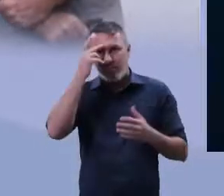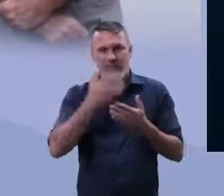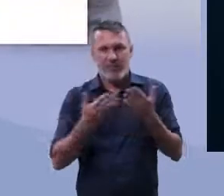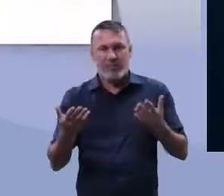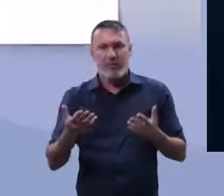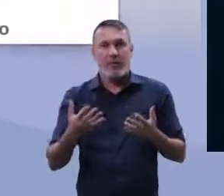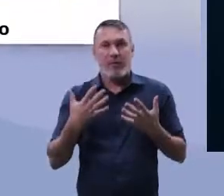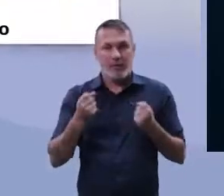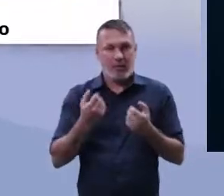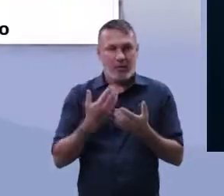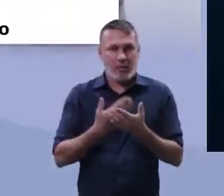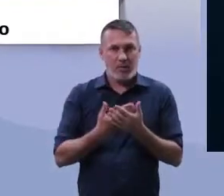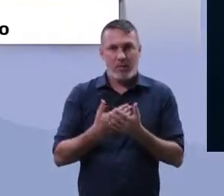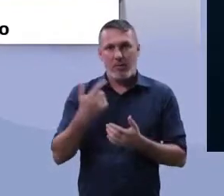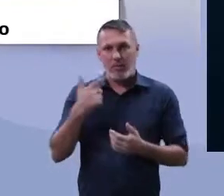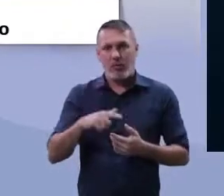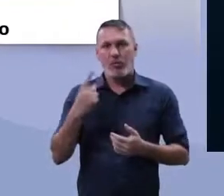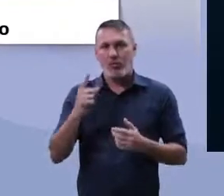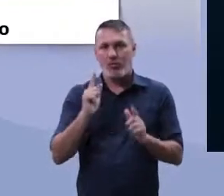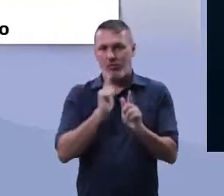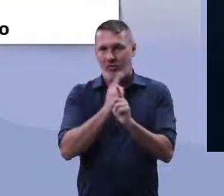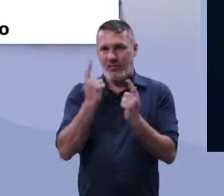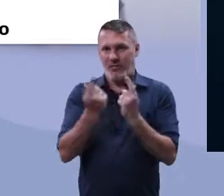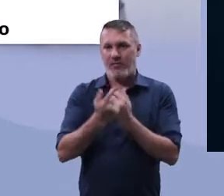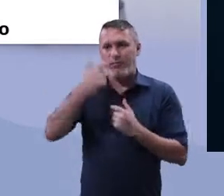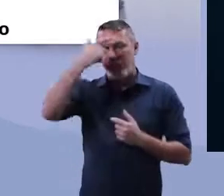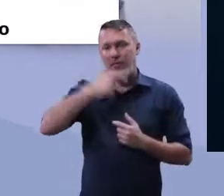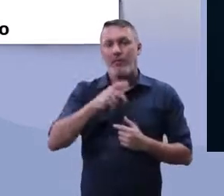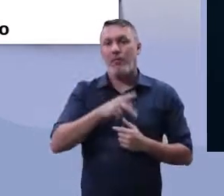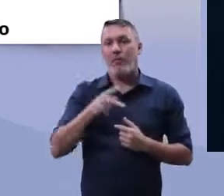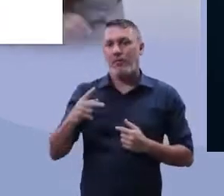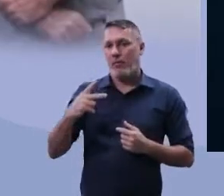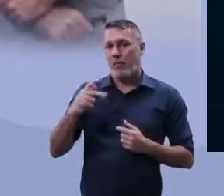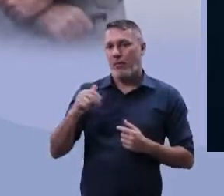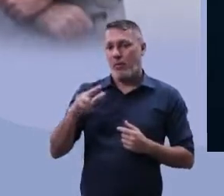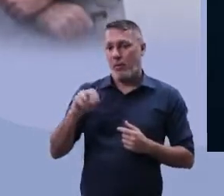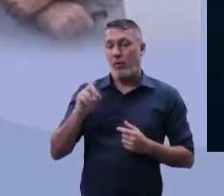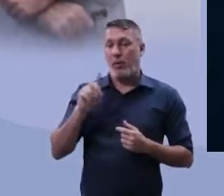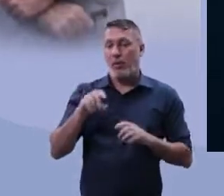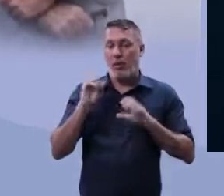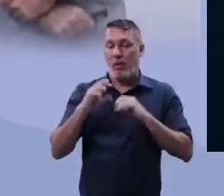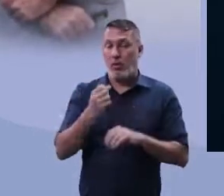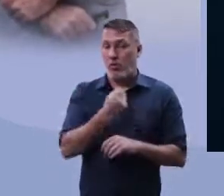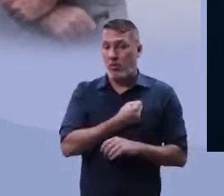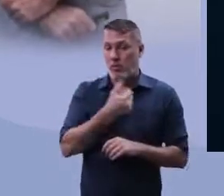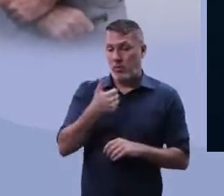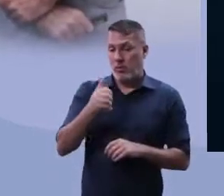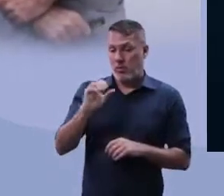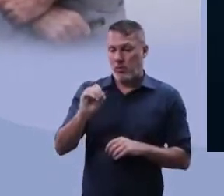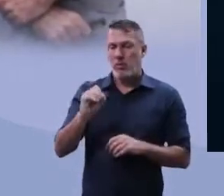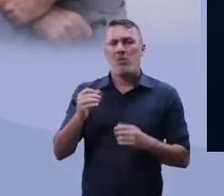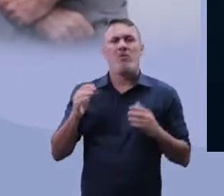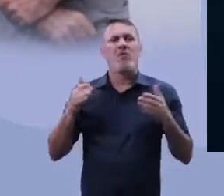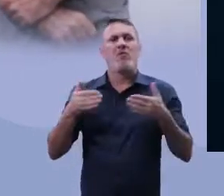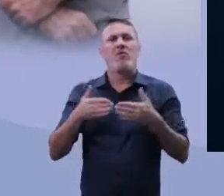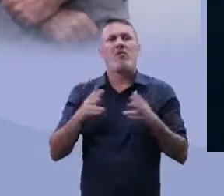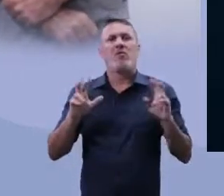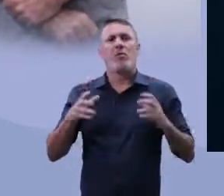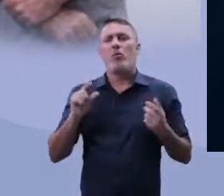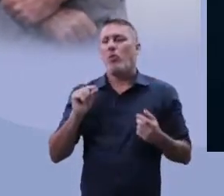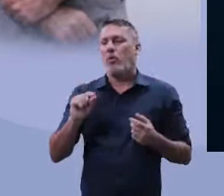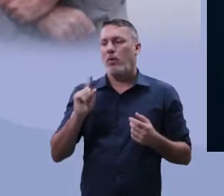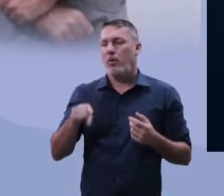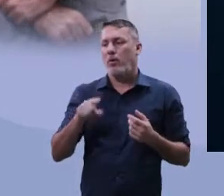Olá, meus queridos, beleza? Vamos lá para mais uma aula de geografia com o professor Paulo Zuccolotto. Essa é a nossa aula de número 10, né? Nessa aula nós